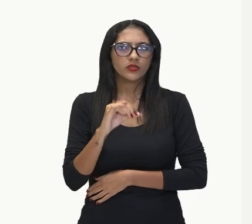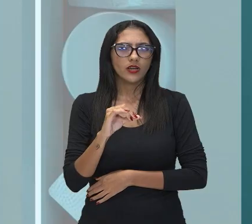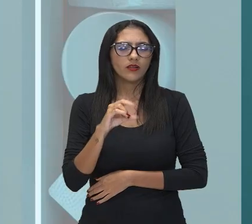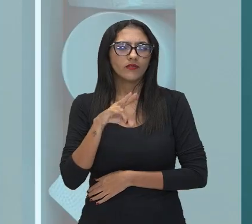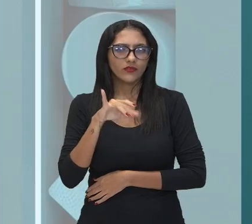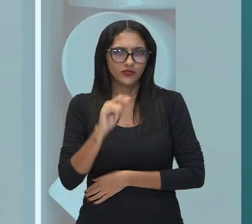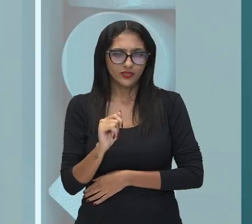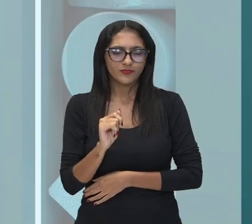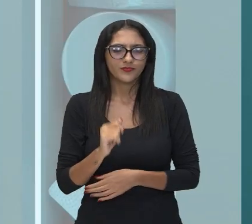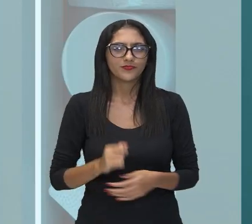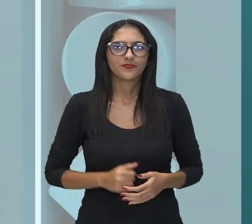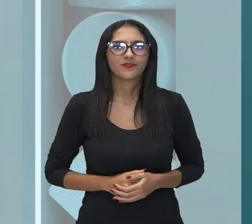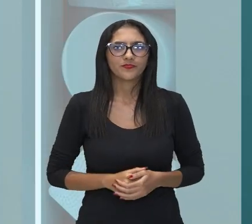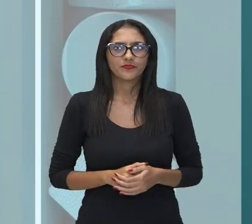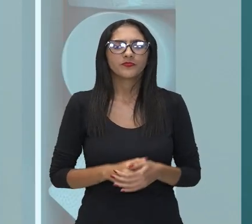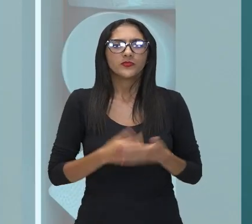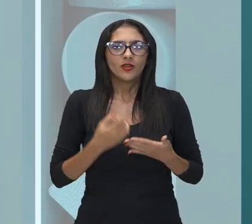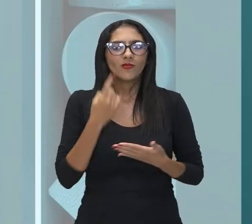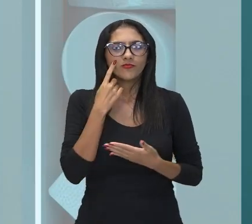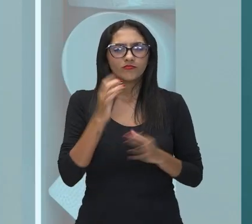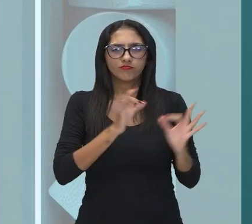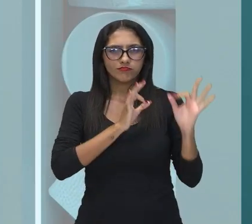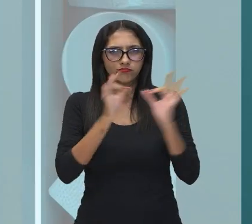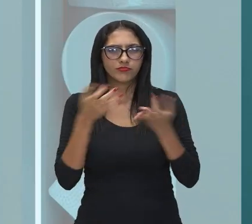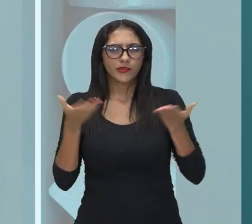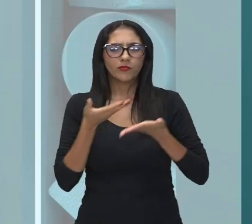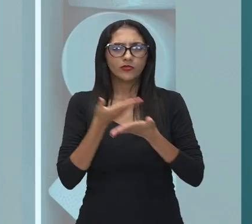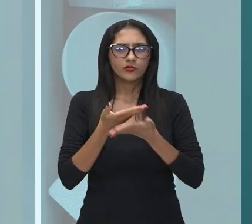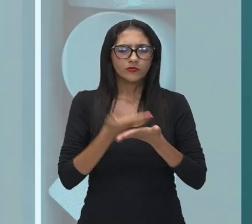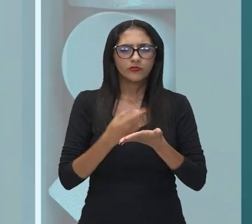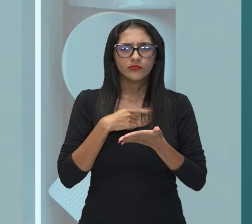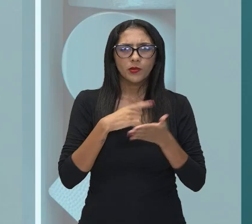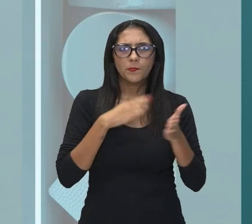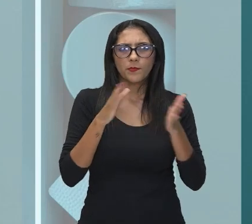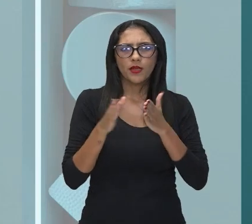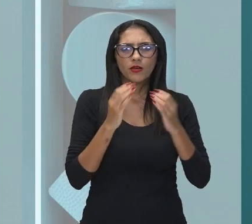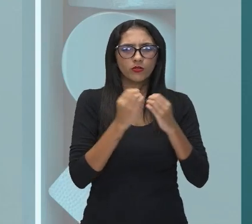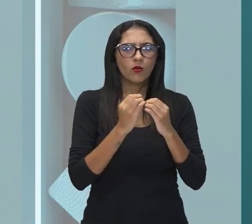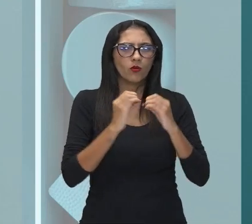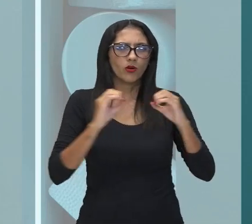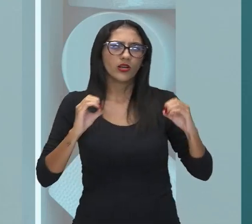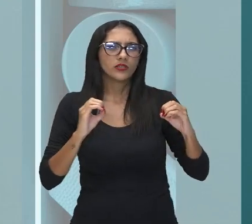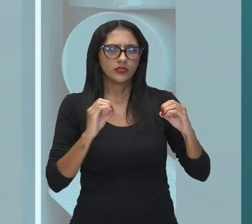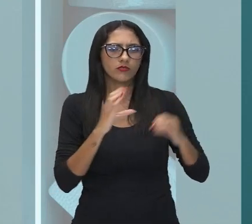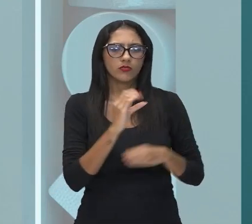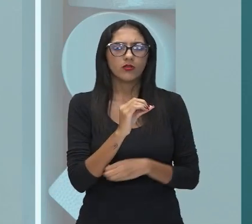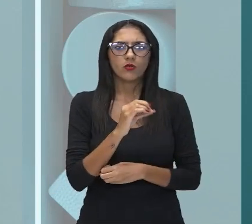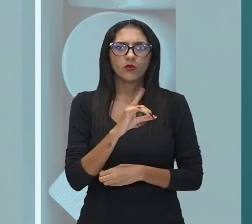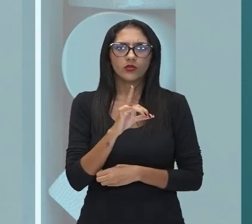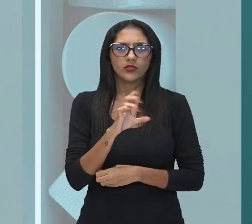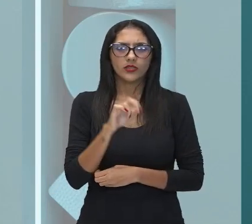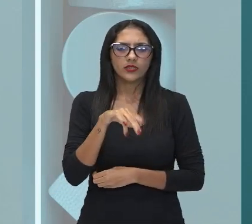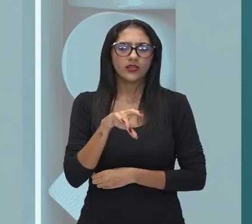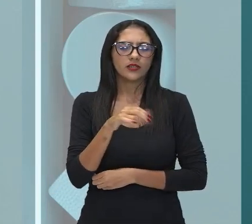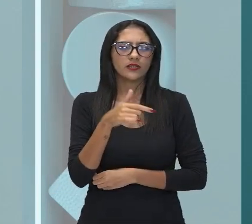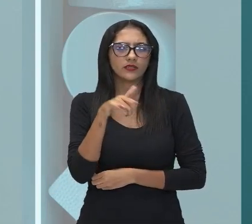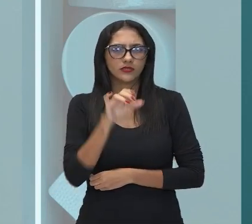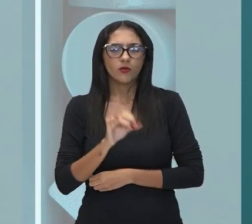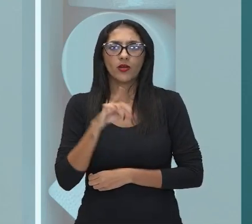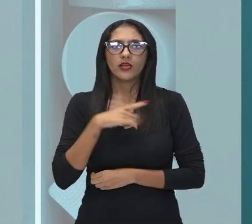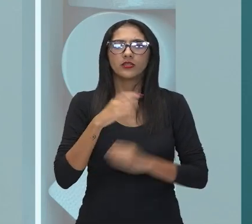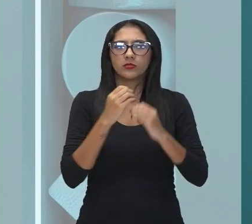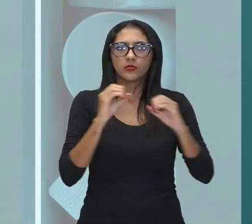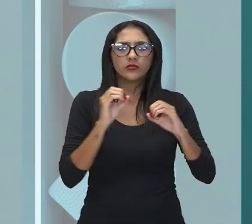Então, gente, nesta aula nós estudamos exatamente o período composto por coordenação. Vimos que esse período é